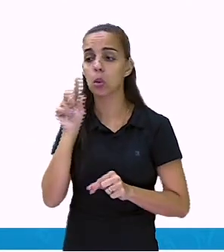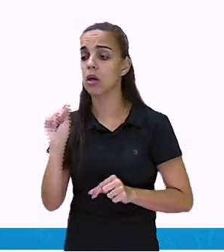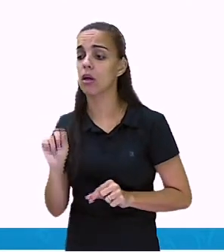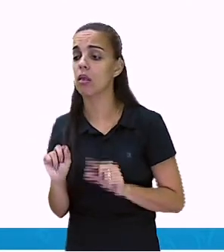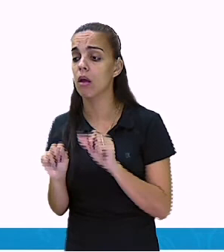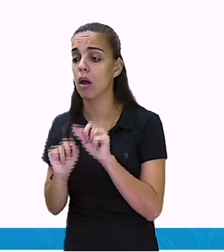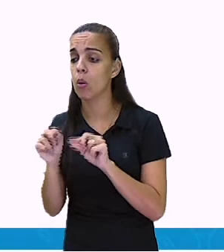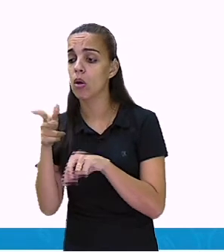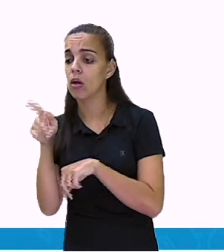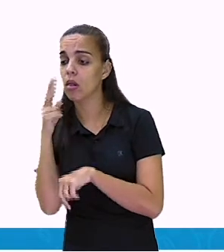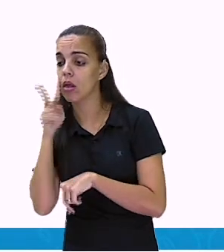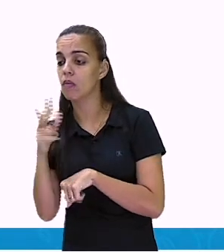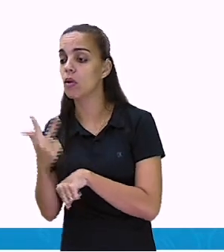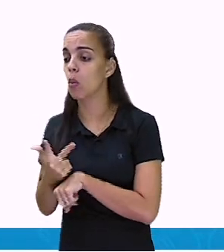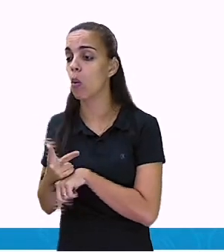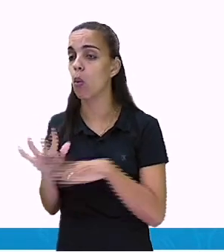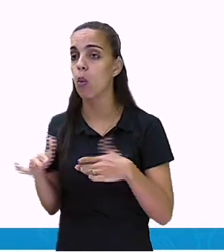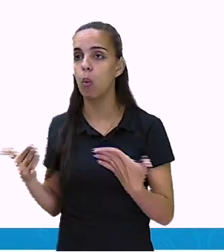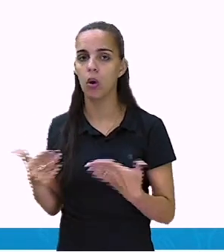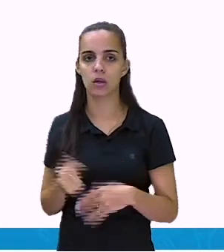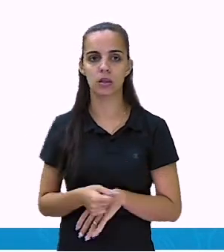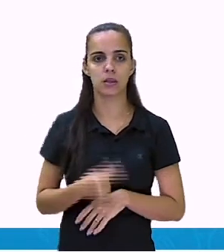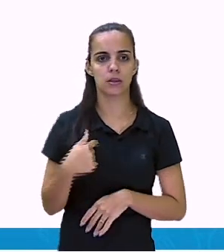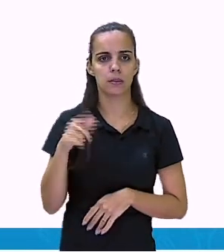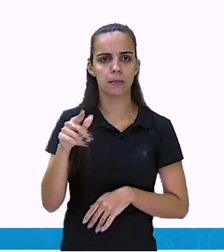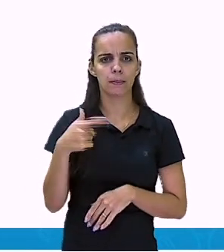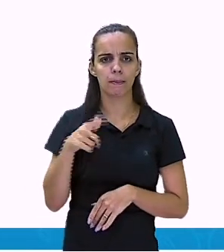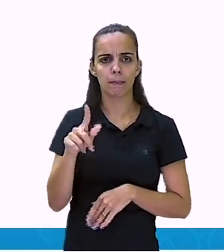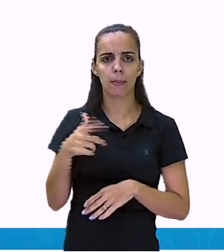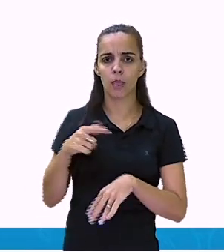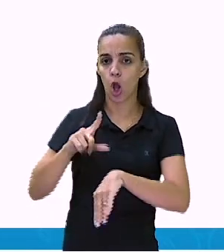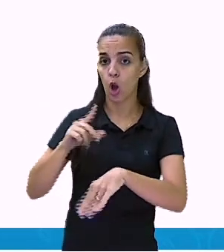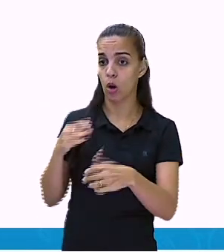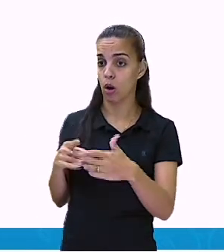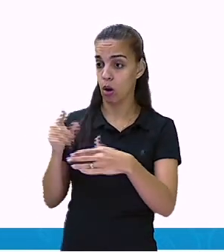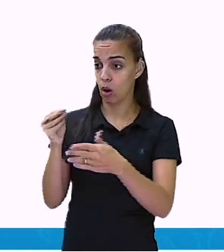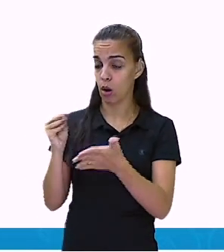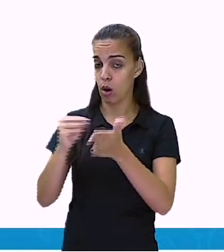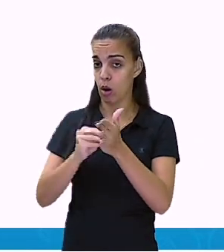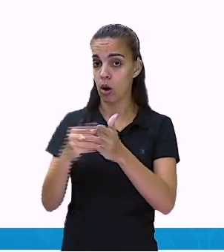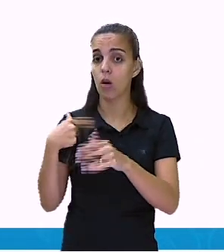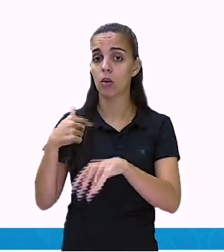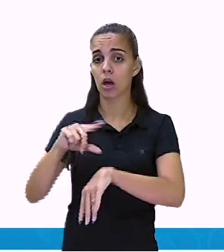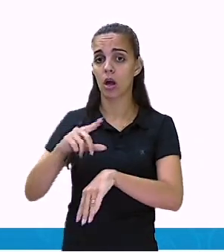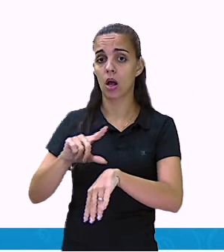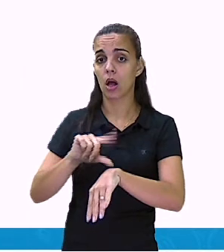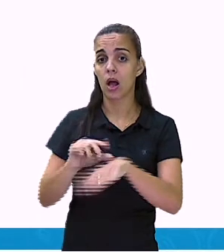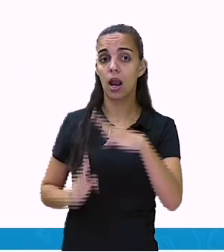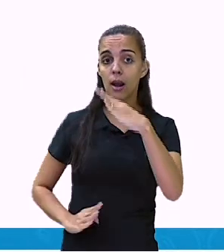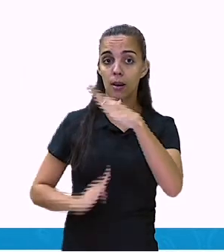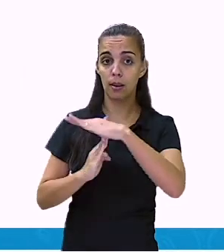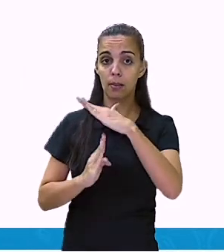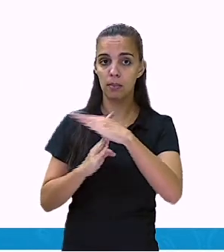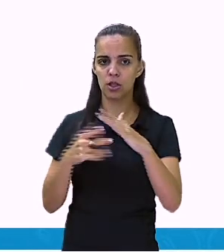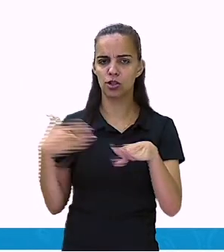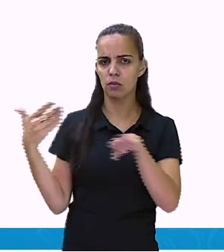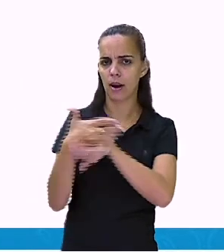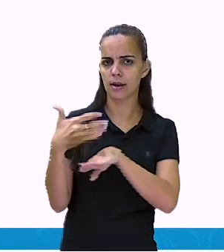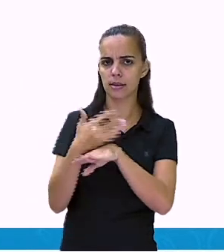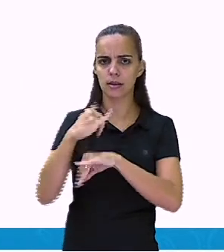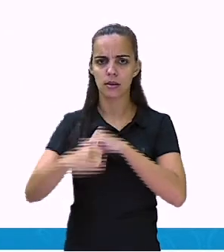enfim, monitorar. Impor limite quanto ao uso de dispositivos com acesso à internet, né?